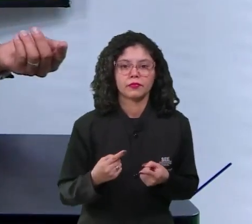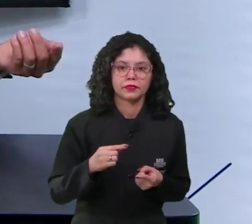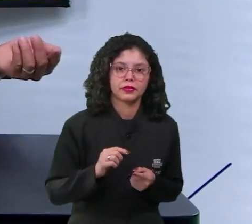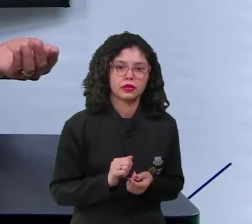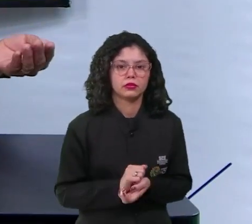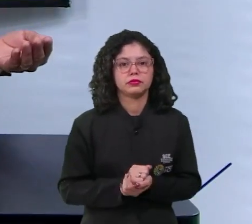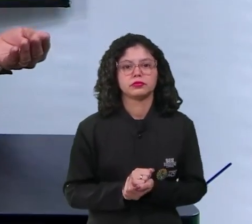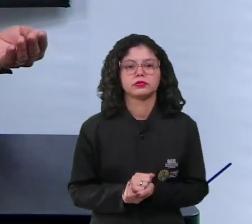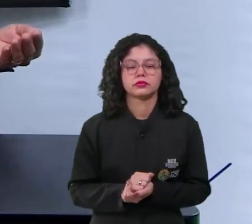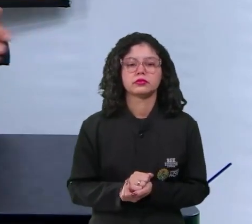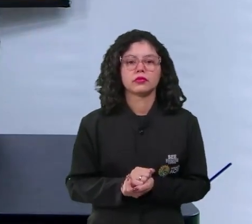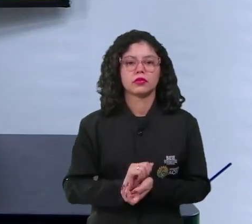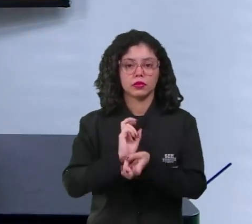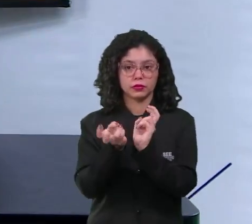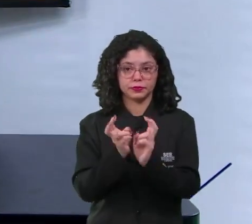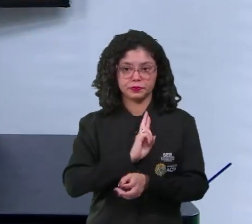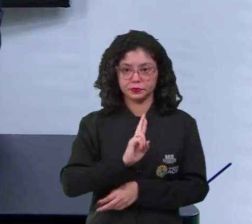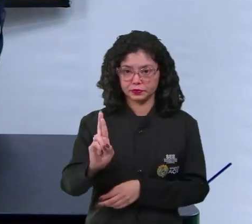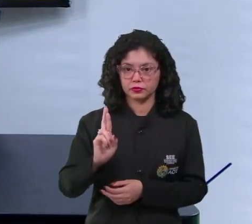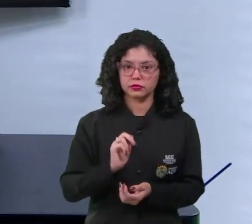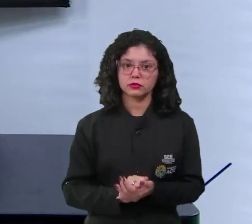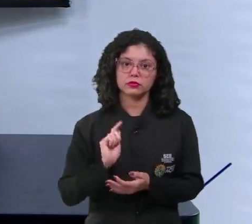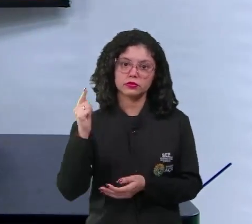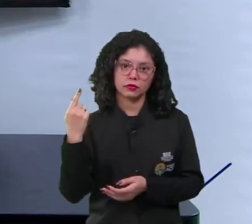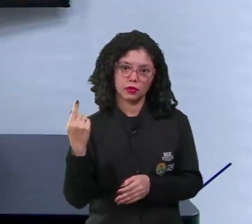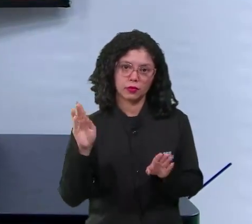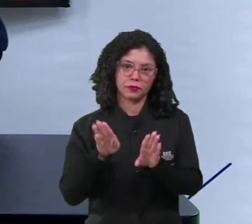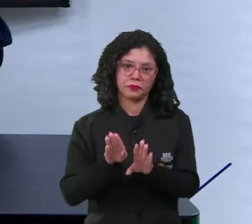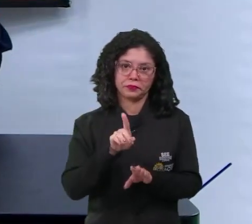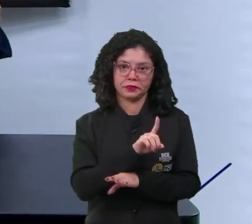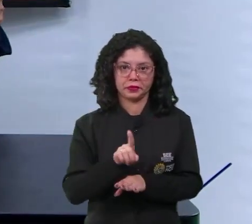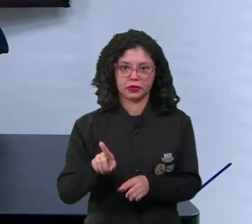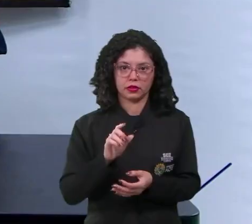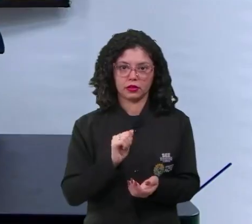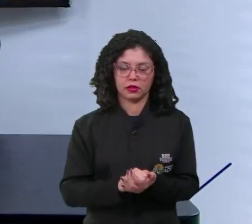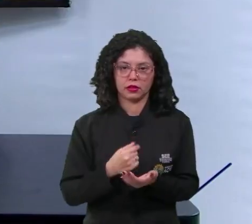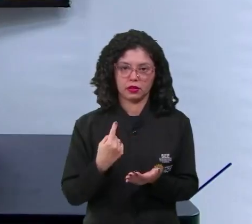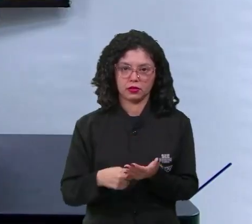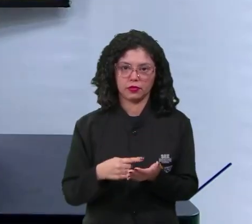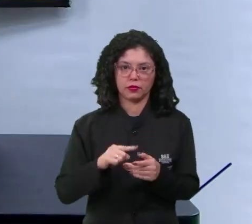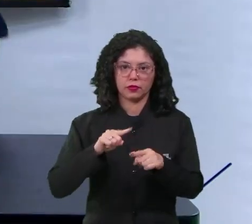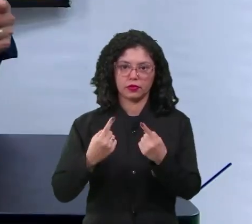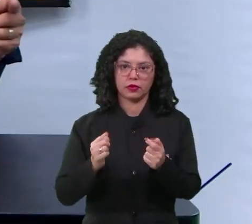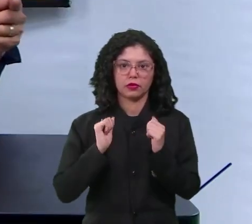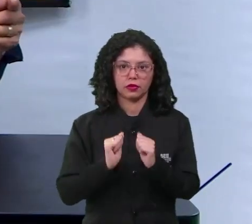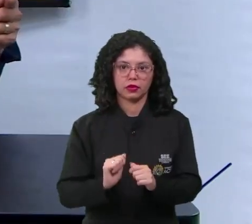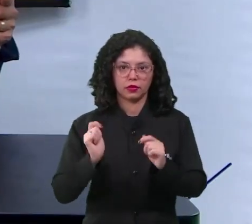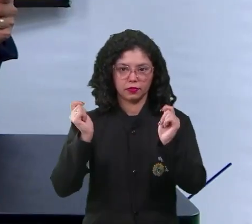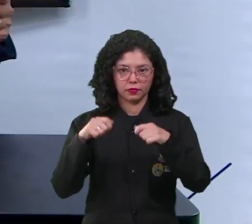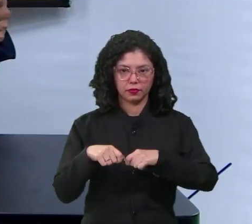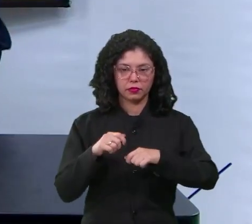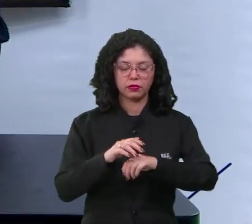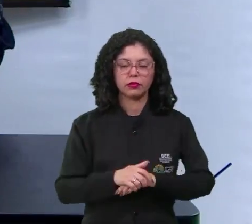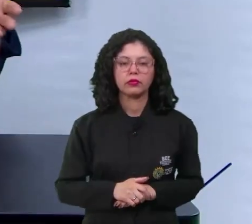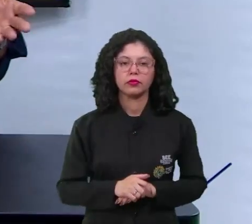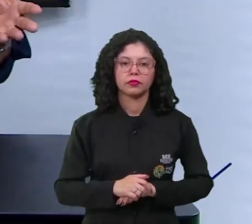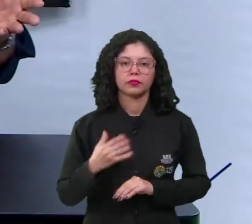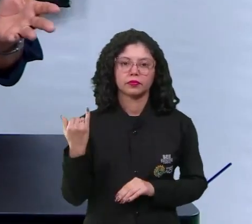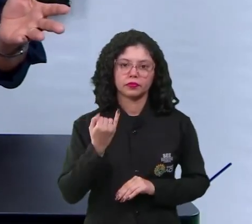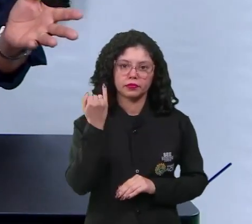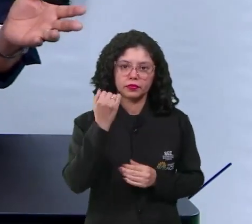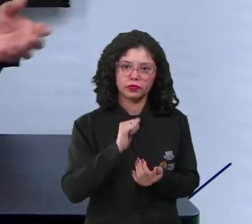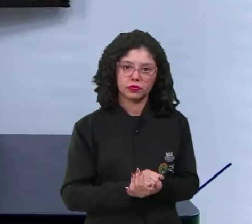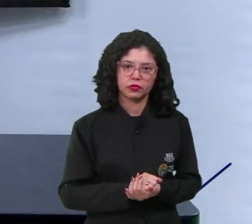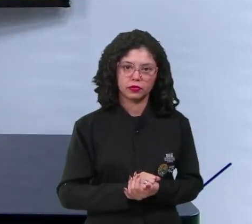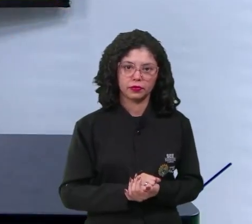rituais religiosos. Então a geografia ela não condiciona, mas ela possibilita. Isso é importante